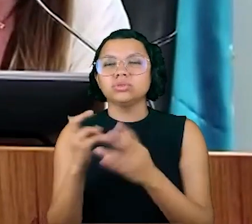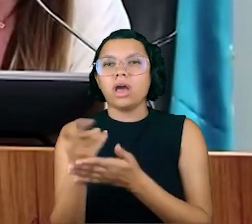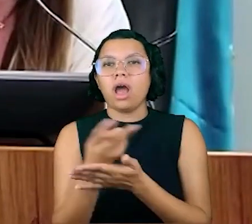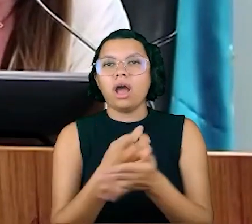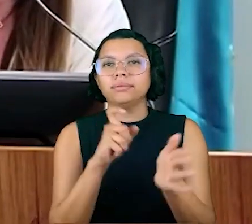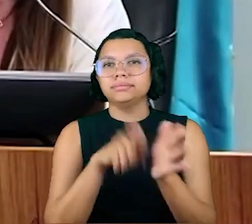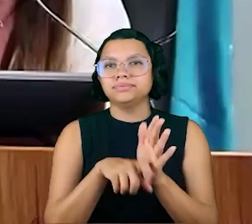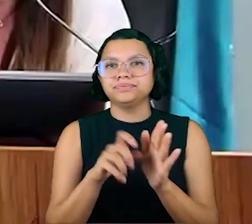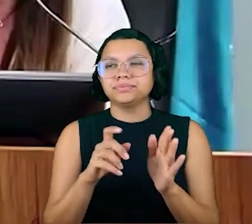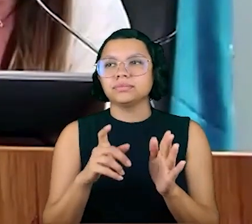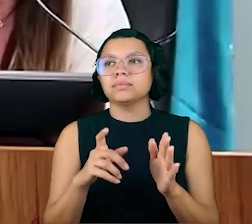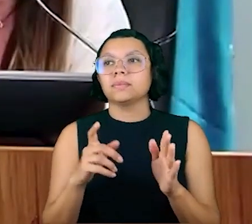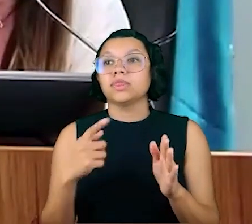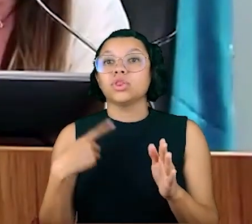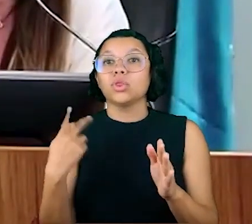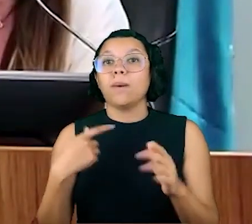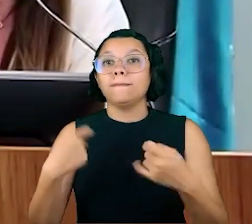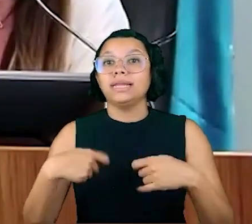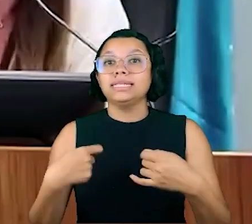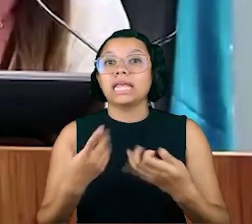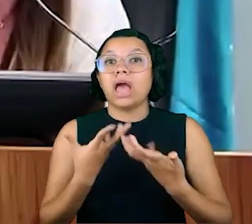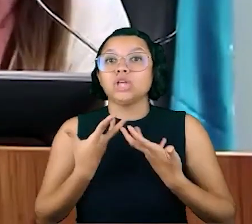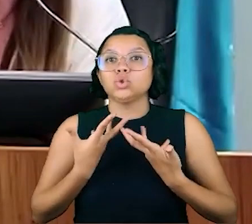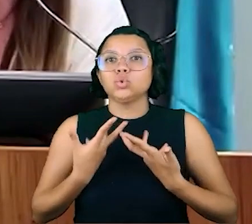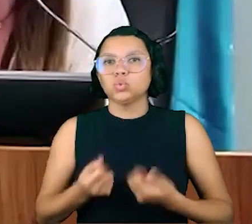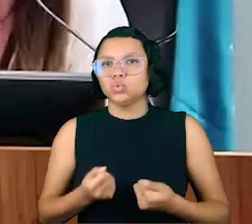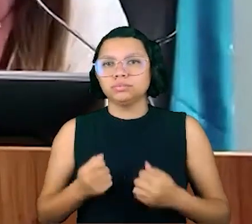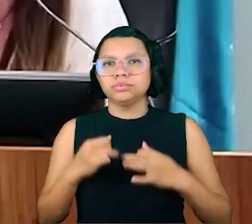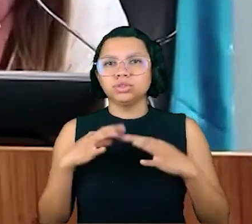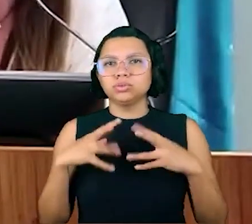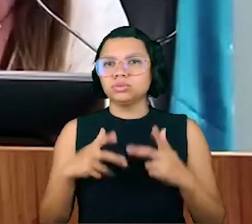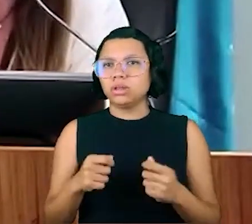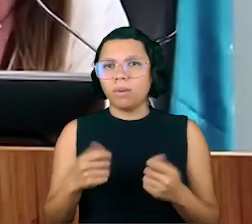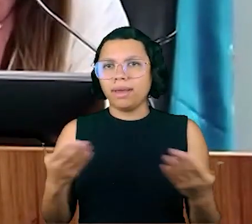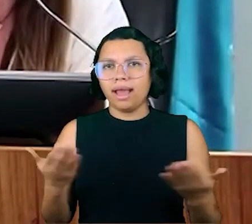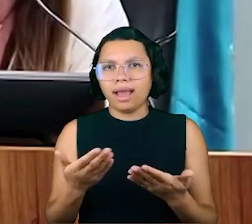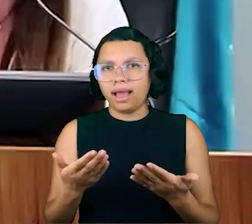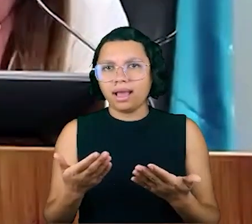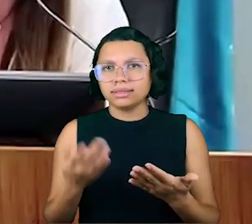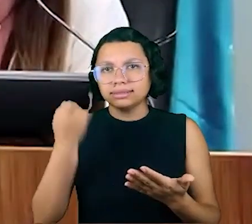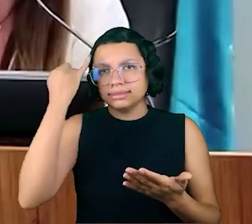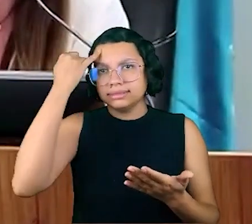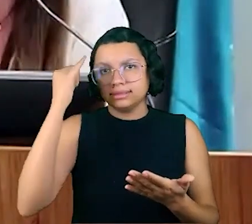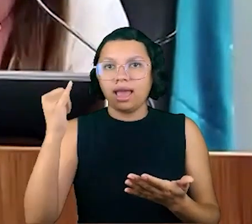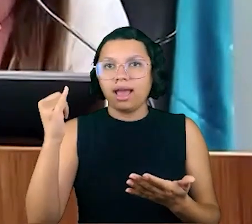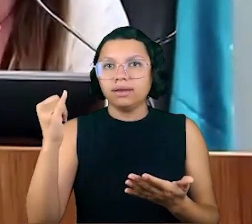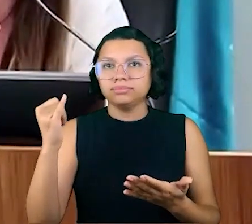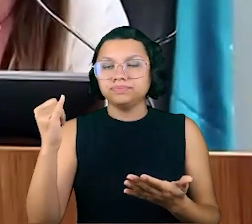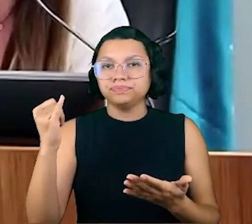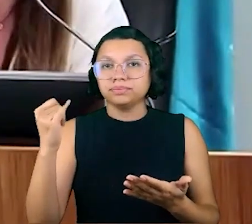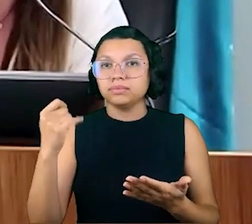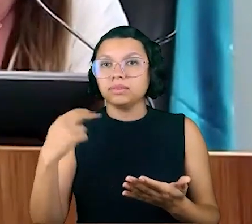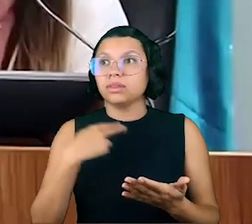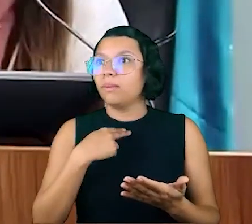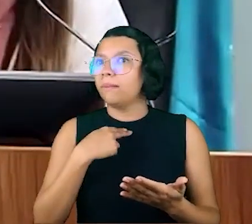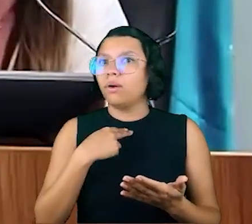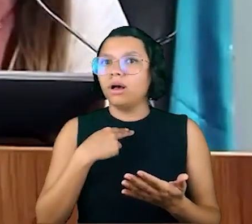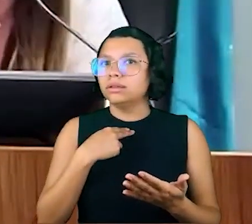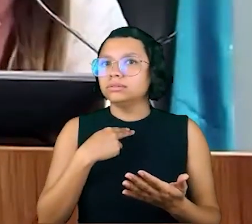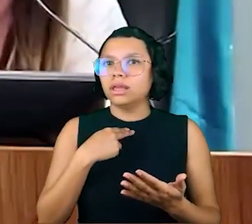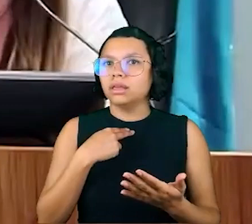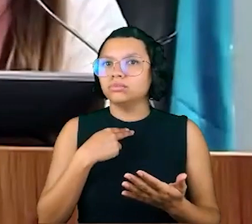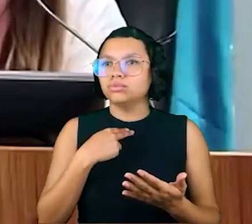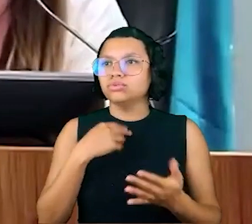imperativo. Nós temos que assumir definitivamente essa ideia. Nós não